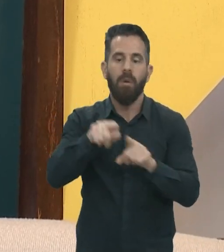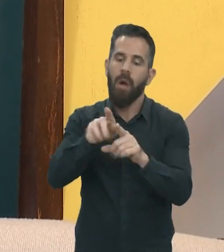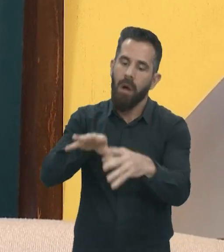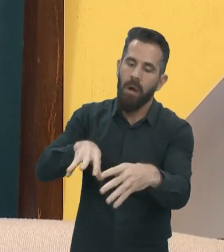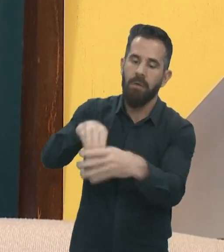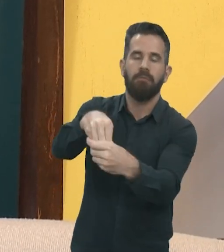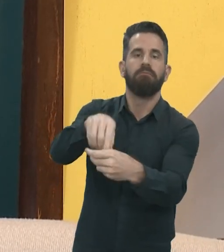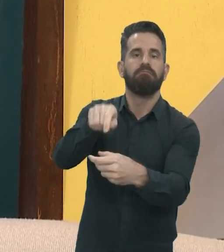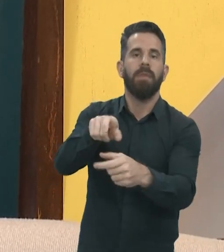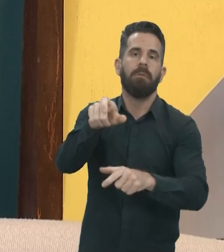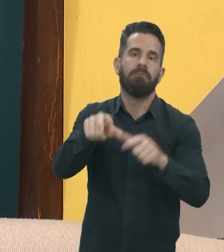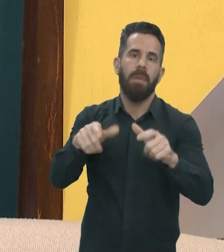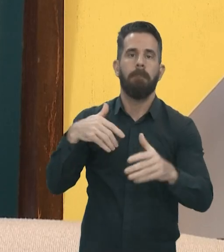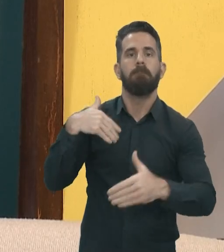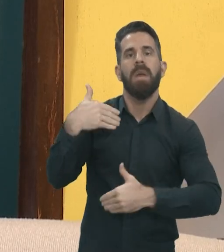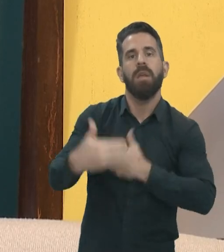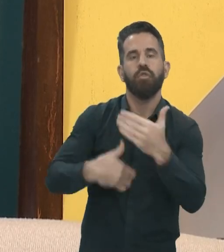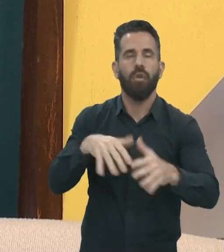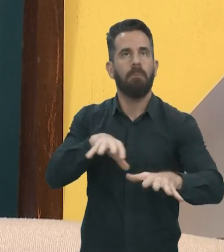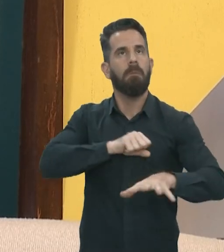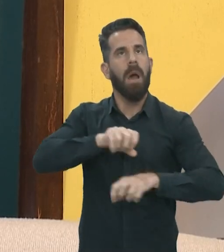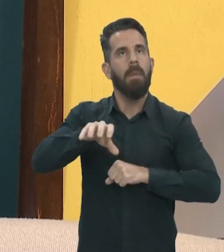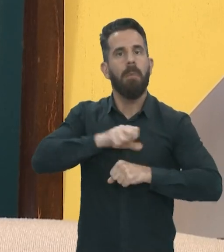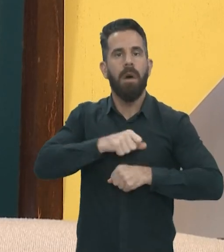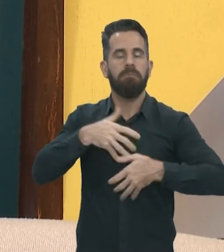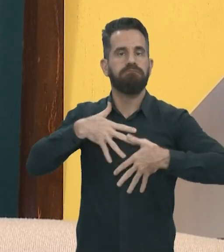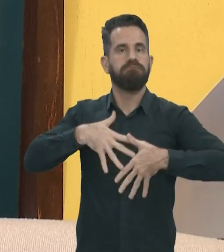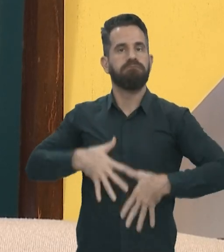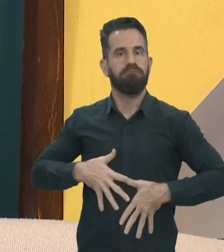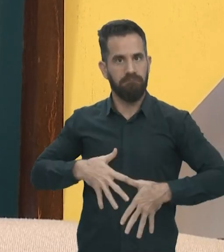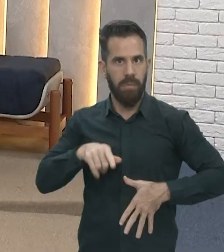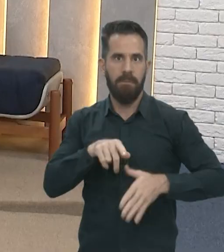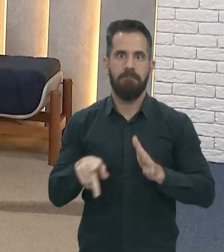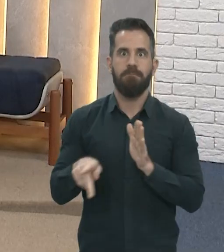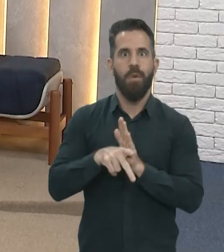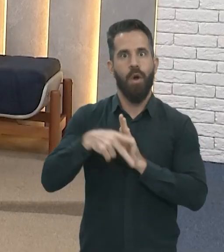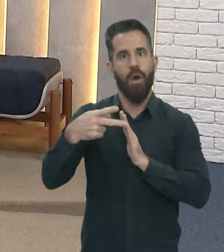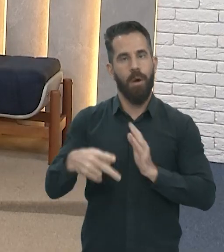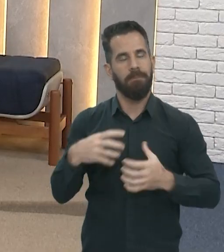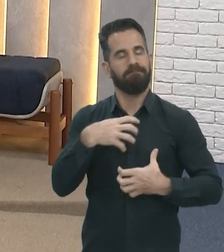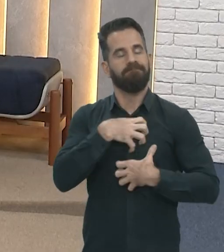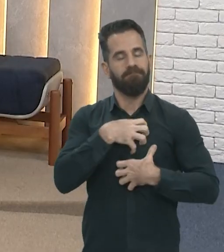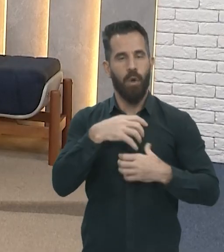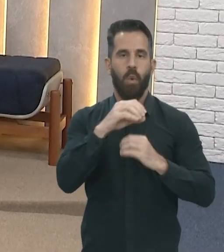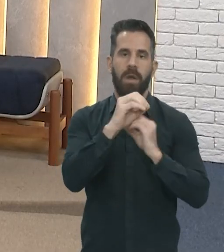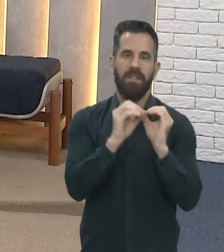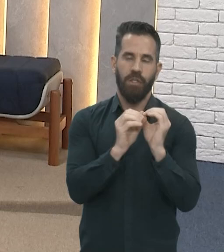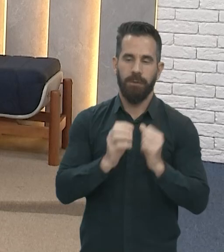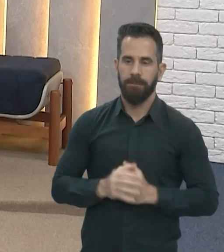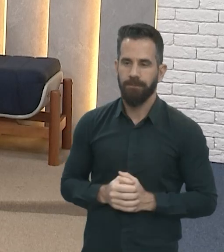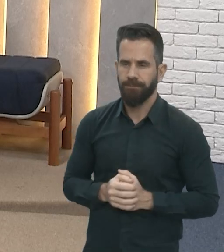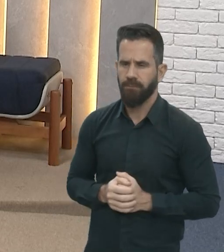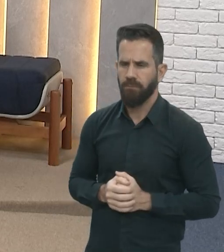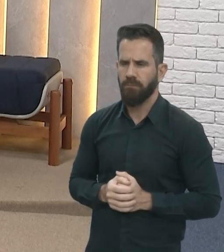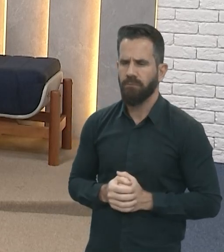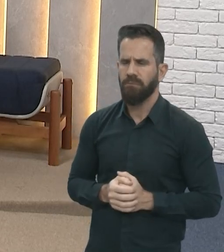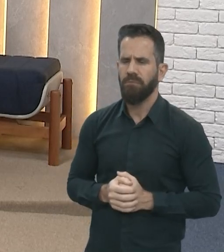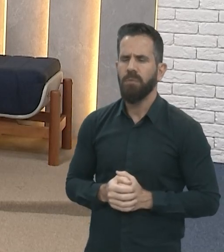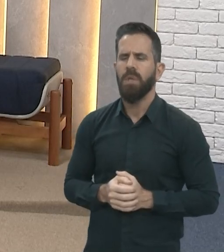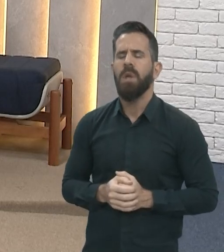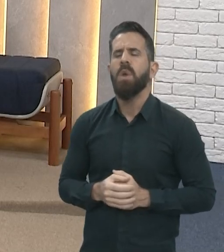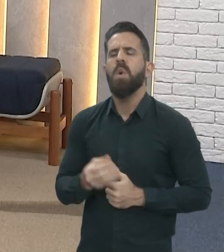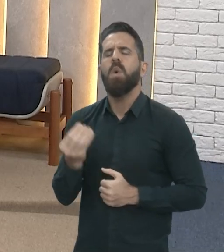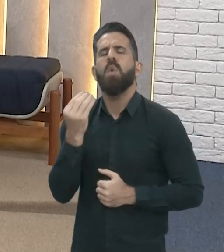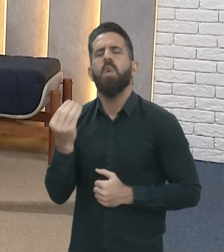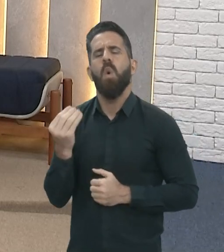de vivência e de pertencimento na nossa UFG. De que forma o UFG, sobre a gestão da Chapa 2, pode se